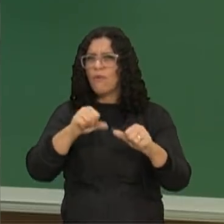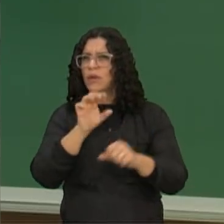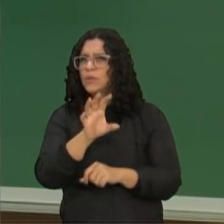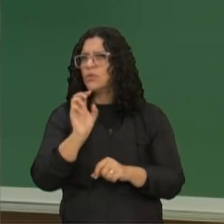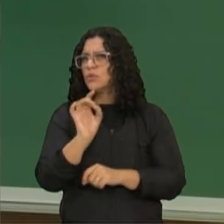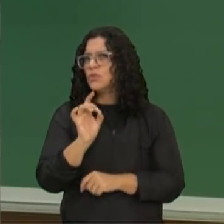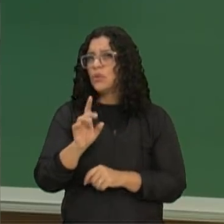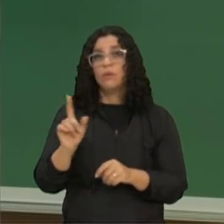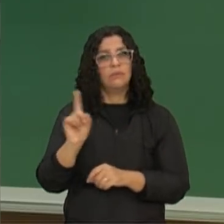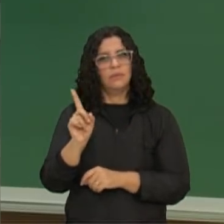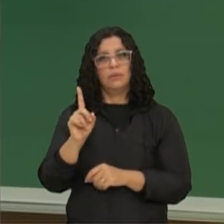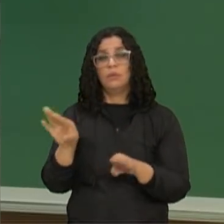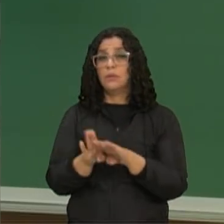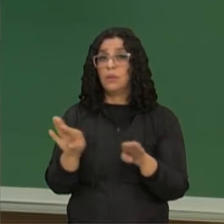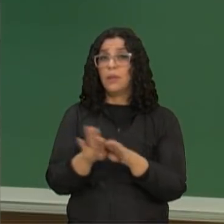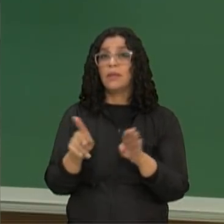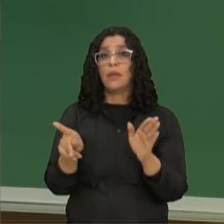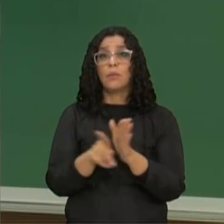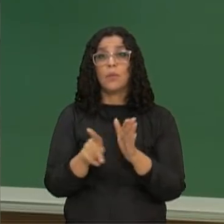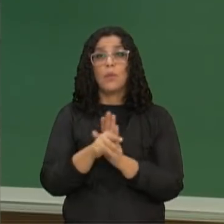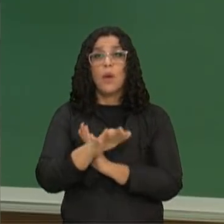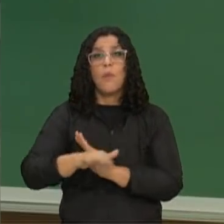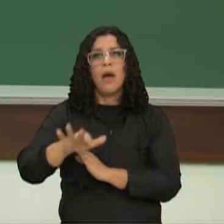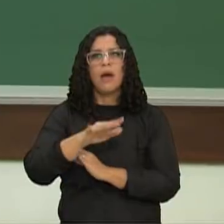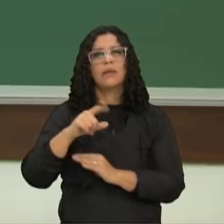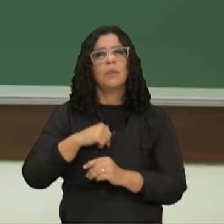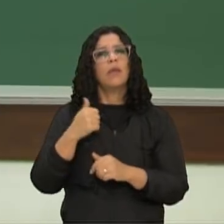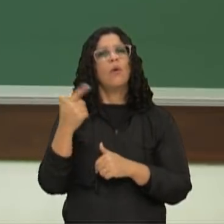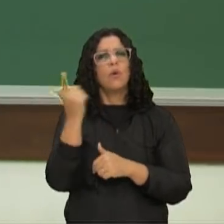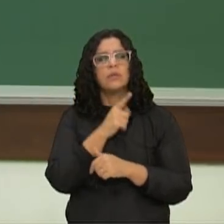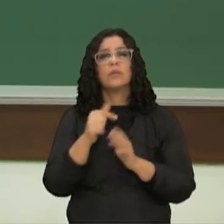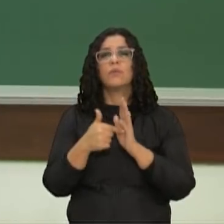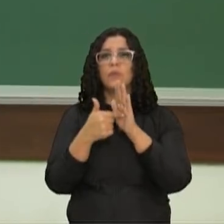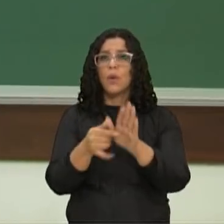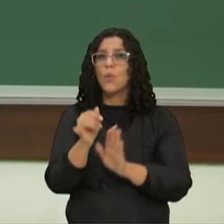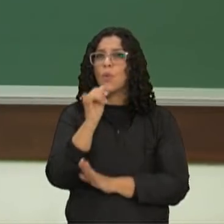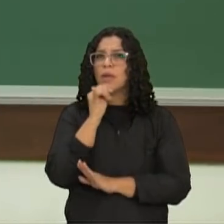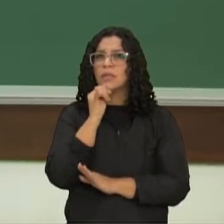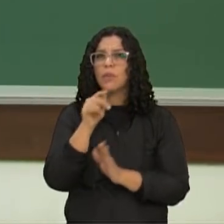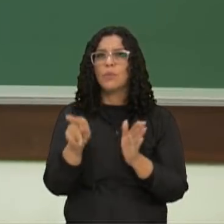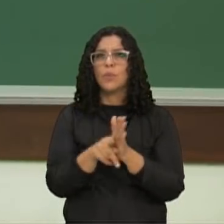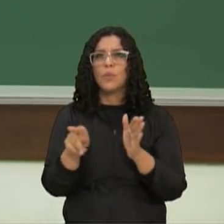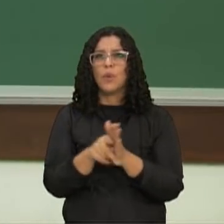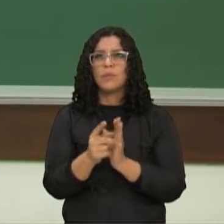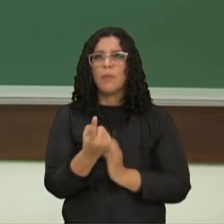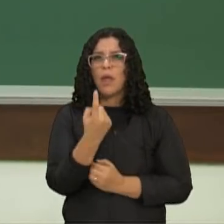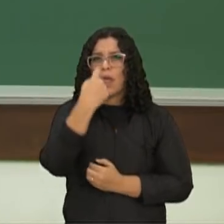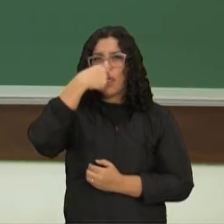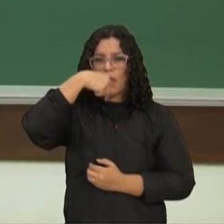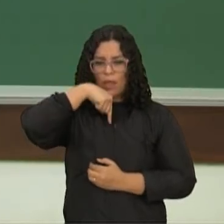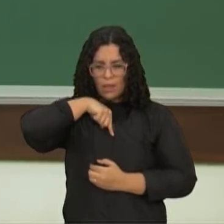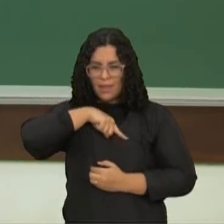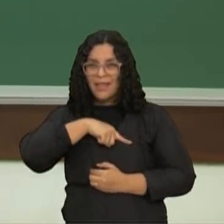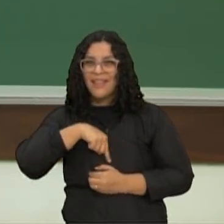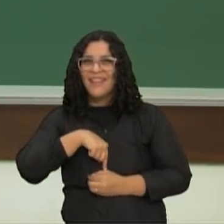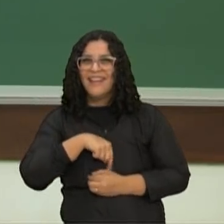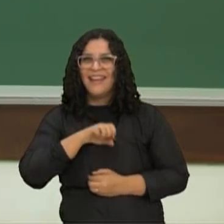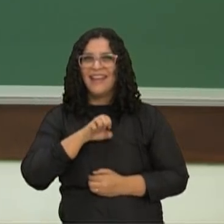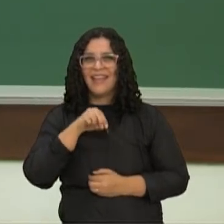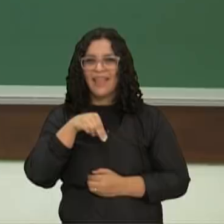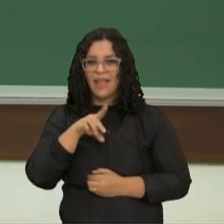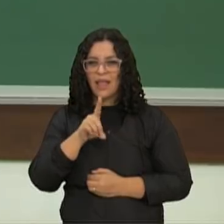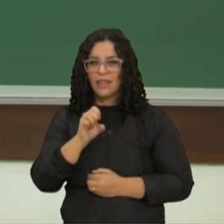isso? Não. Existem exames clínicos que você consegue estar trabalhando. Um exame que é chamado de endoscopia, onde você vai fazer